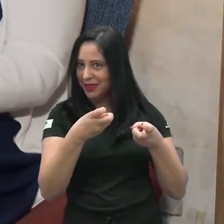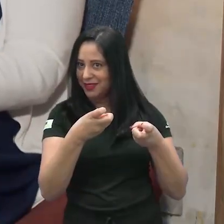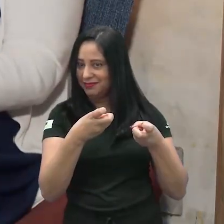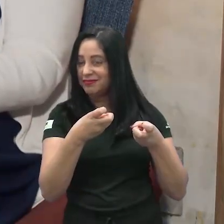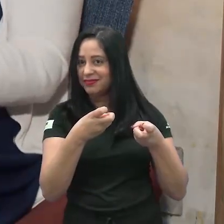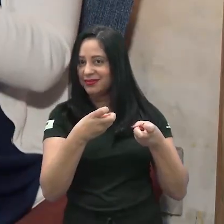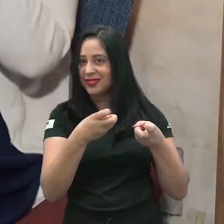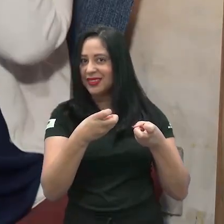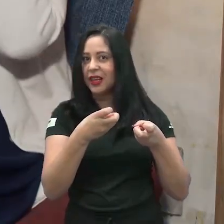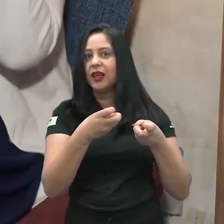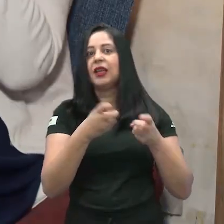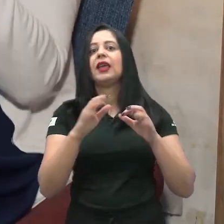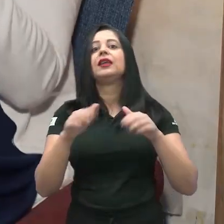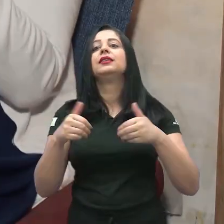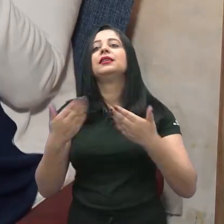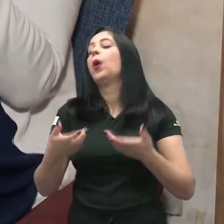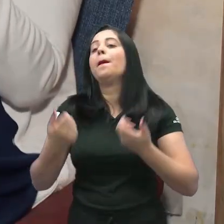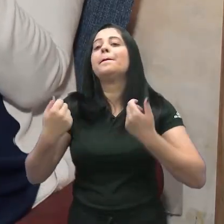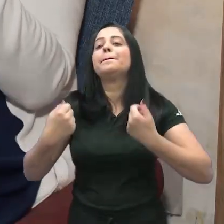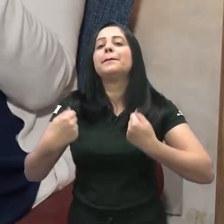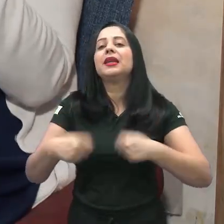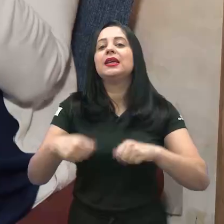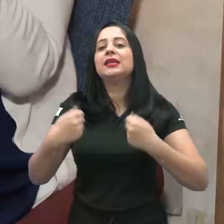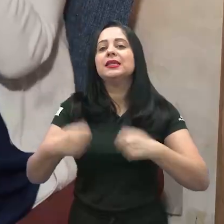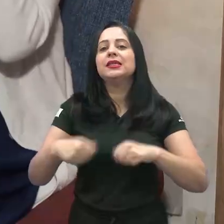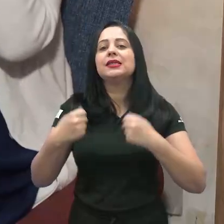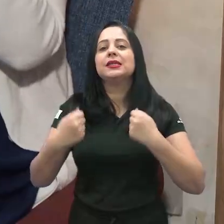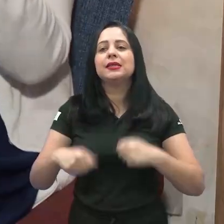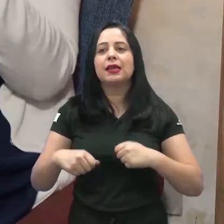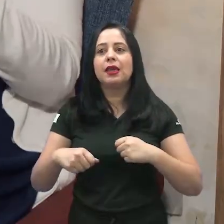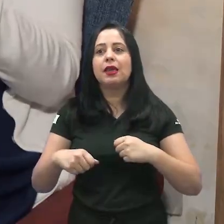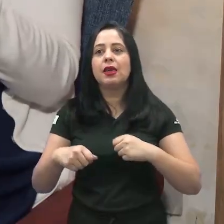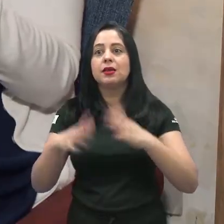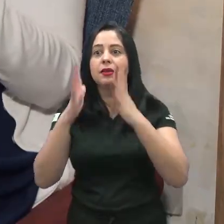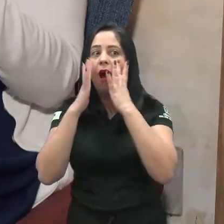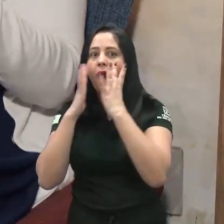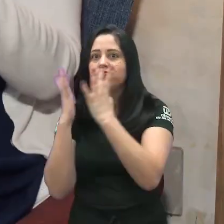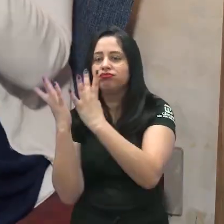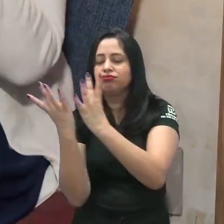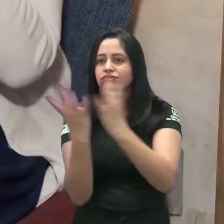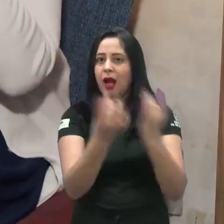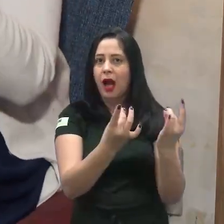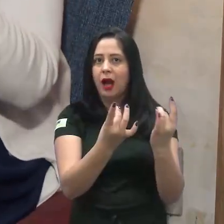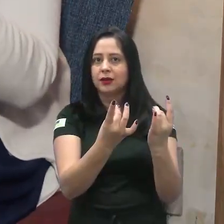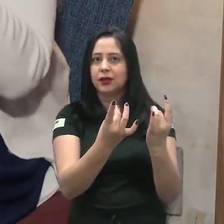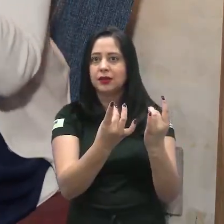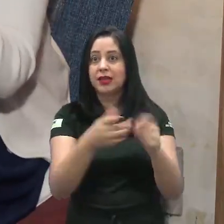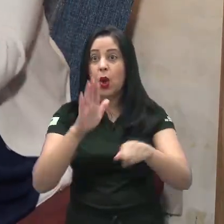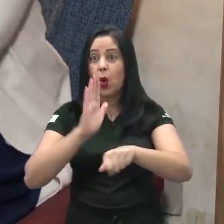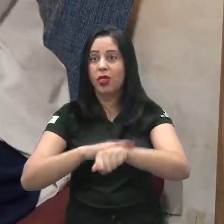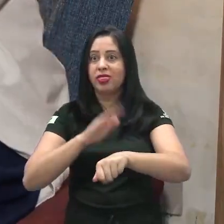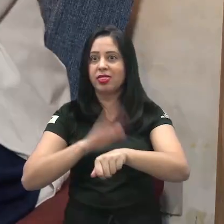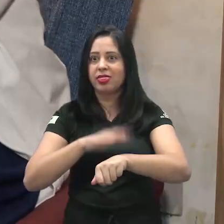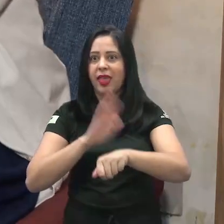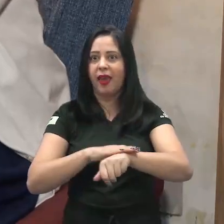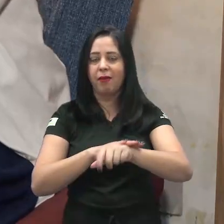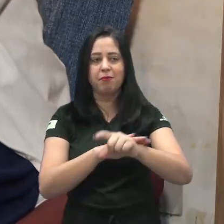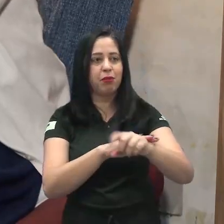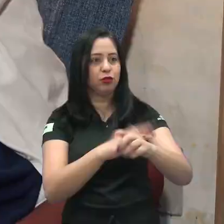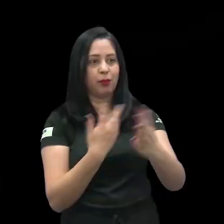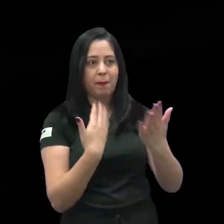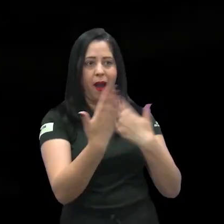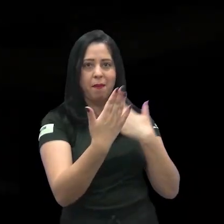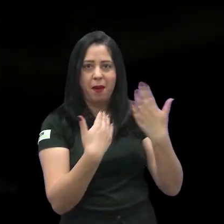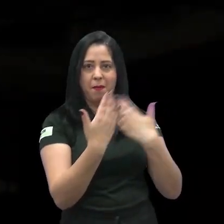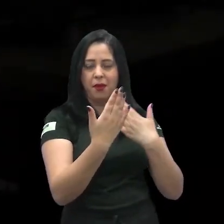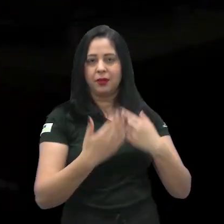tem que ter o quê? Um tesouro, uma lente de aumento chamada tempo para o outro.